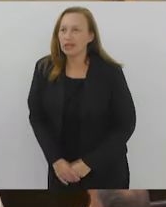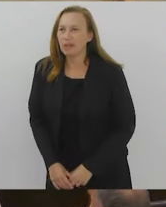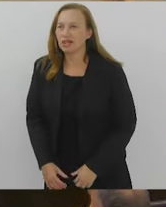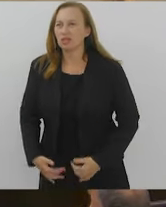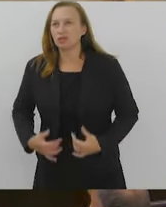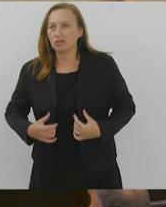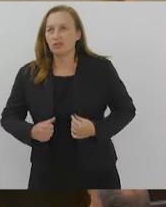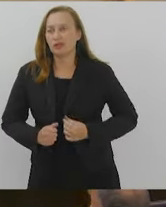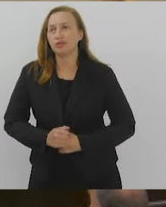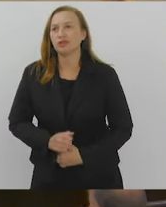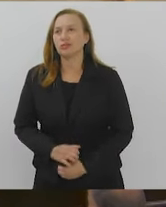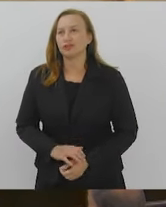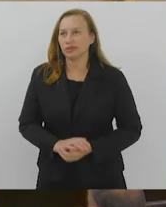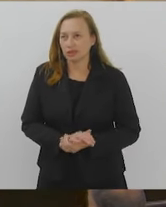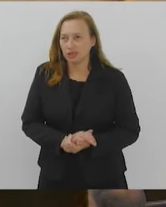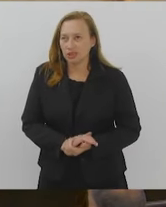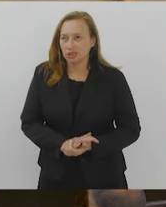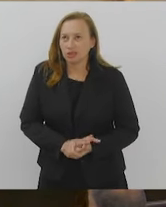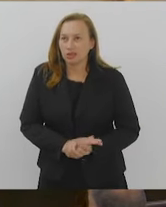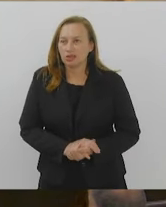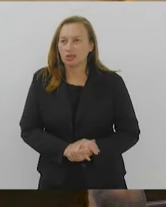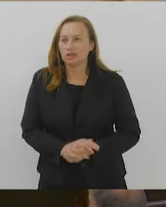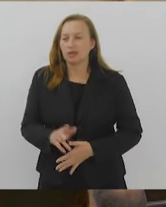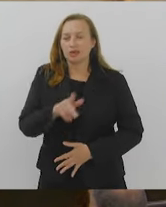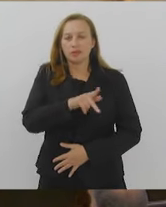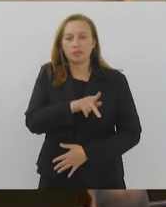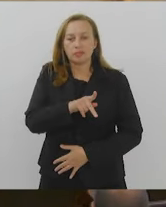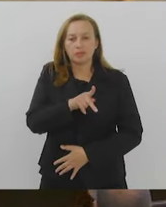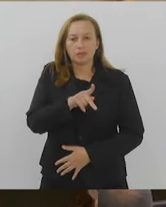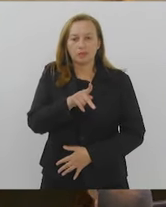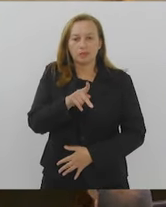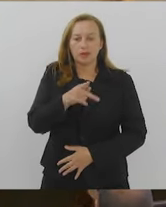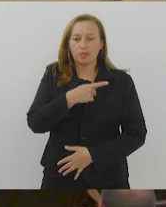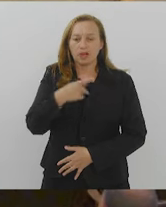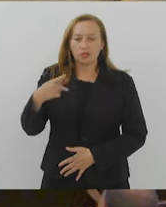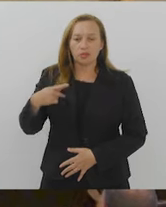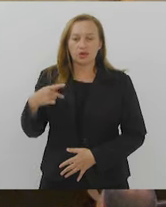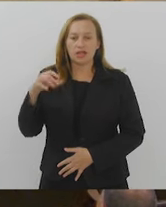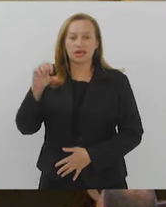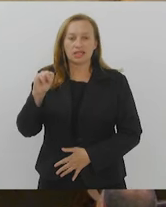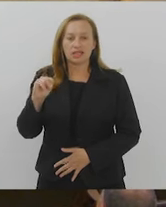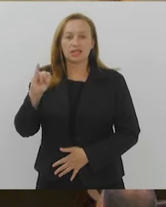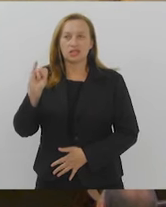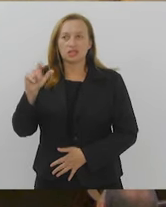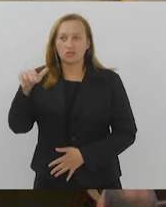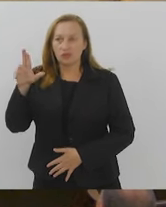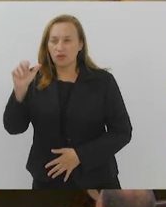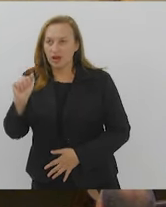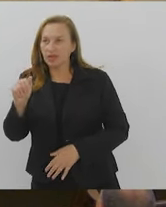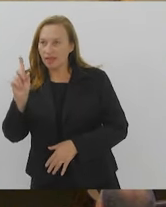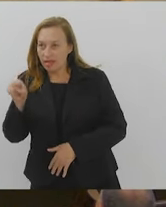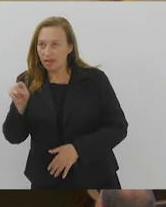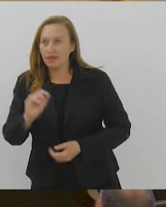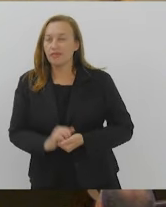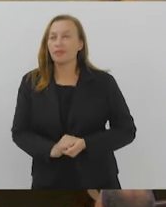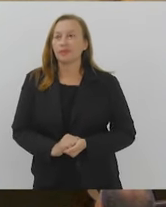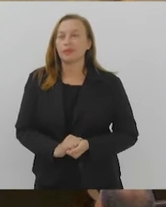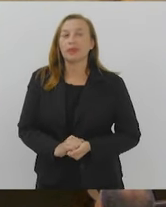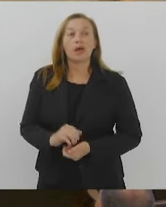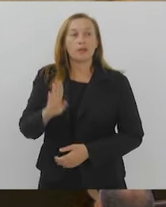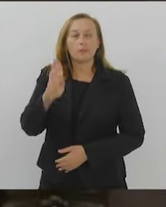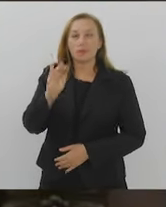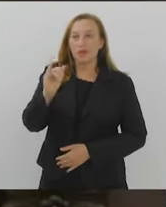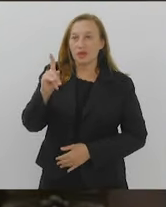Otoni, pastora Silvana Calisto. Já é pastora? Tá profe... Bispo Abre já, isso